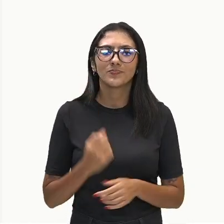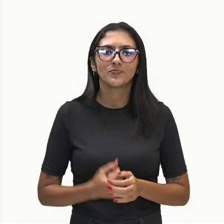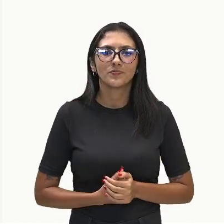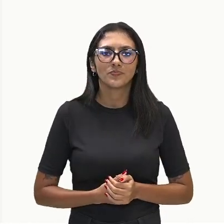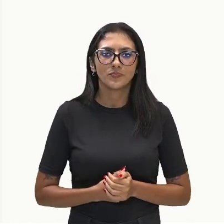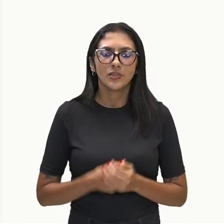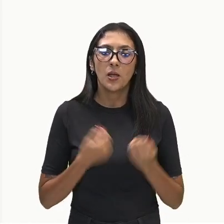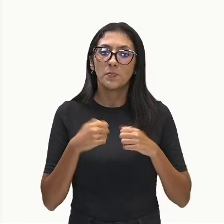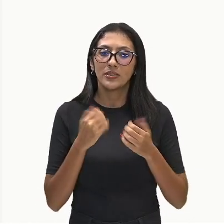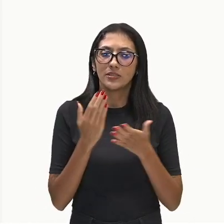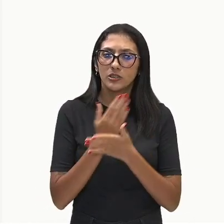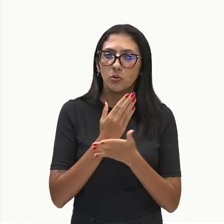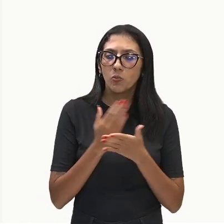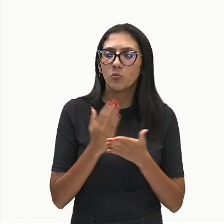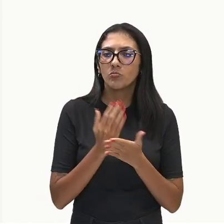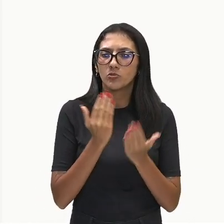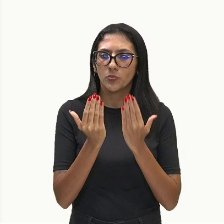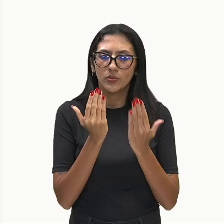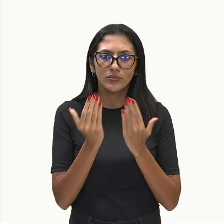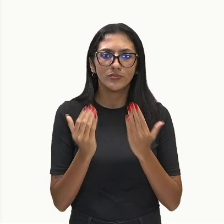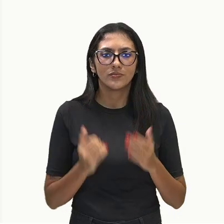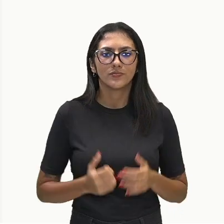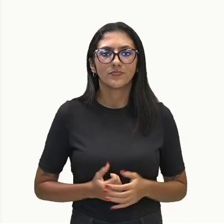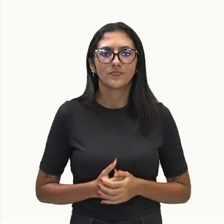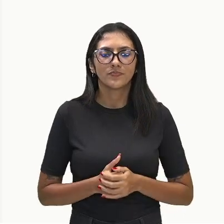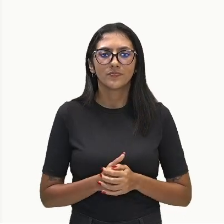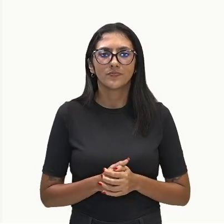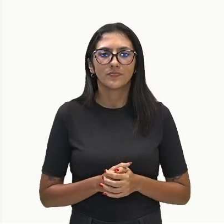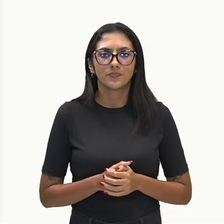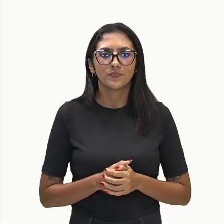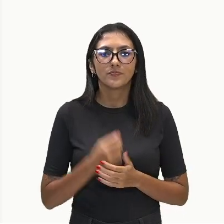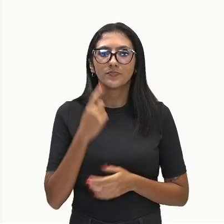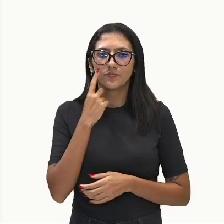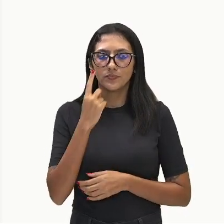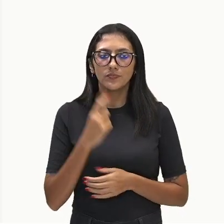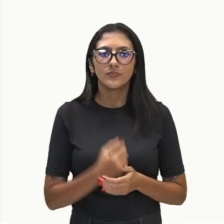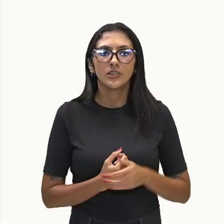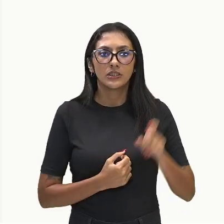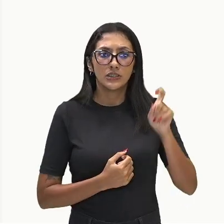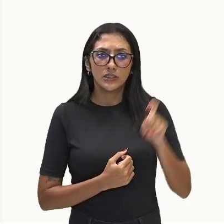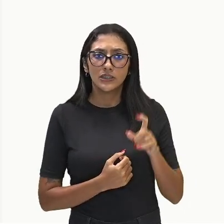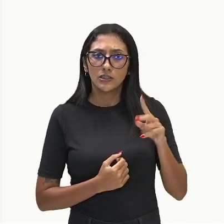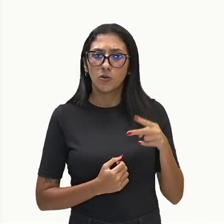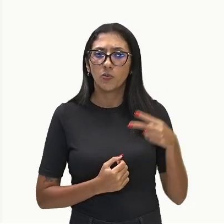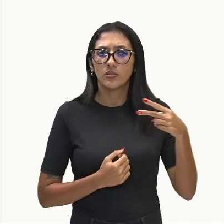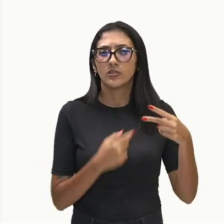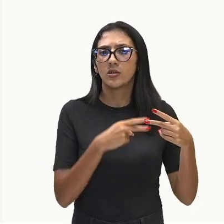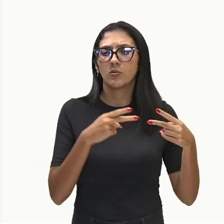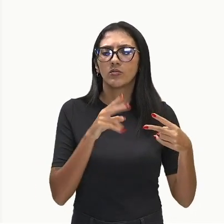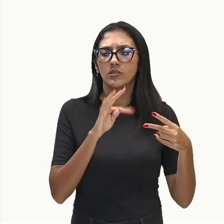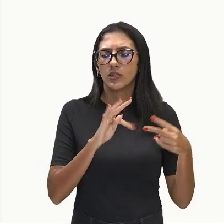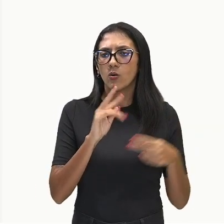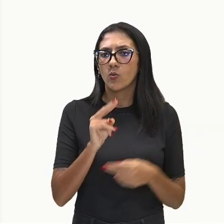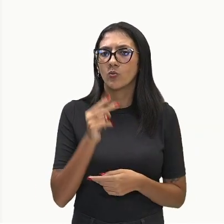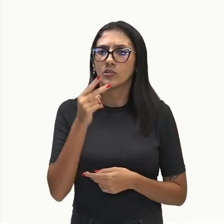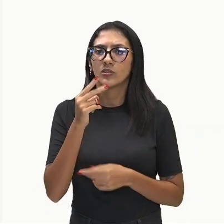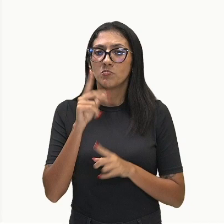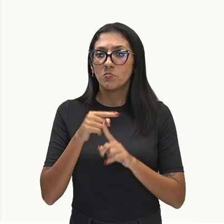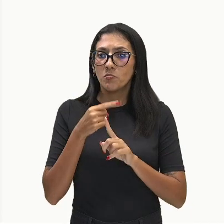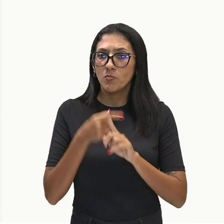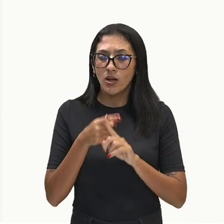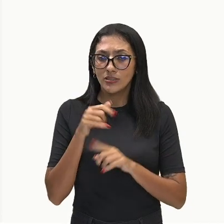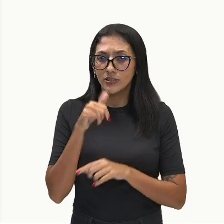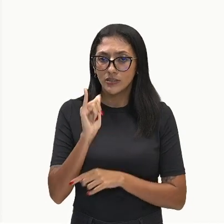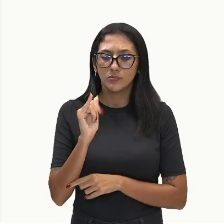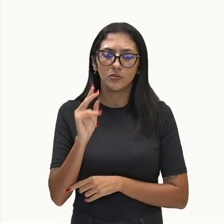de algumas relações. Olha só, x ao quadrado igual a t ao quadrado mais y ao quadrado. Por